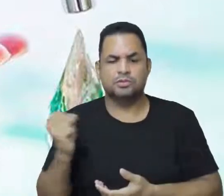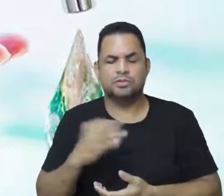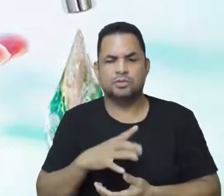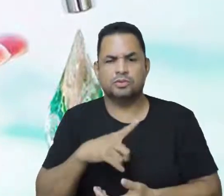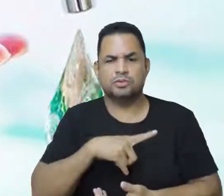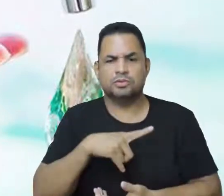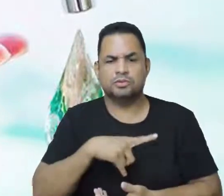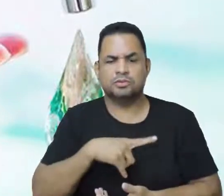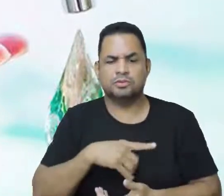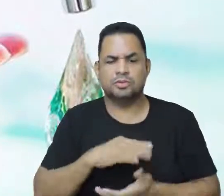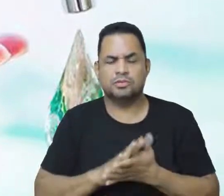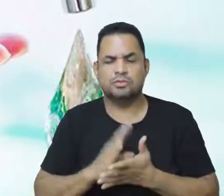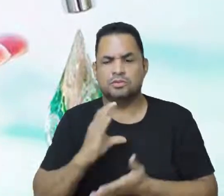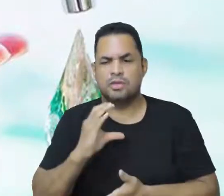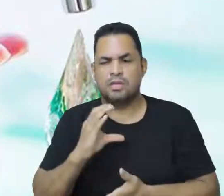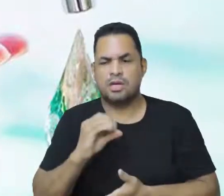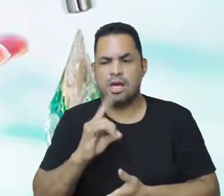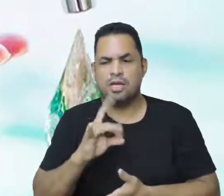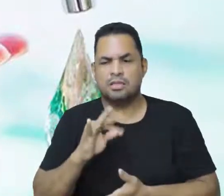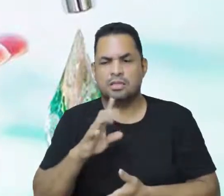com catalisadores.